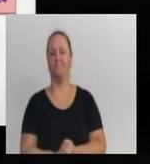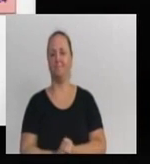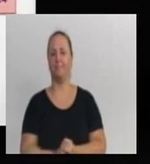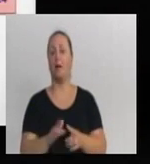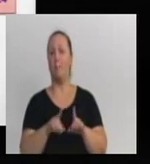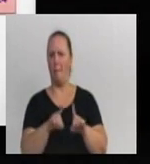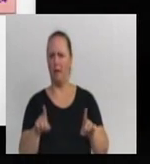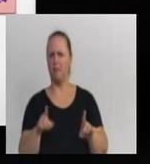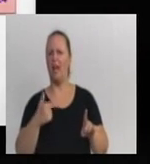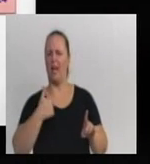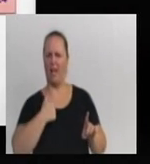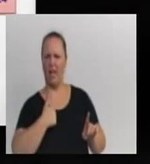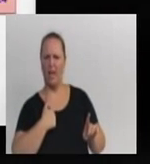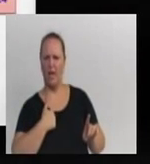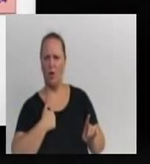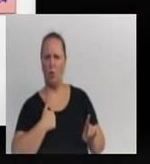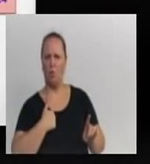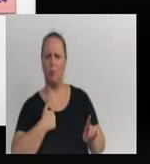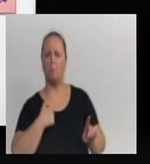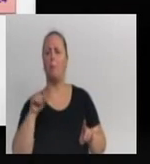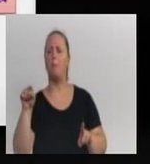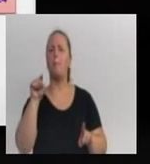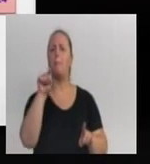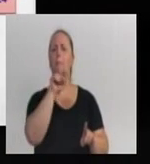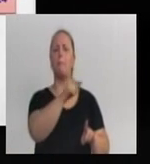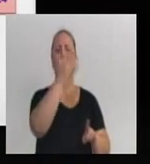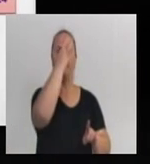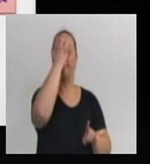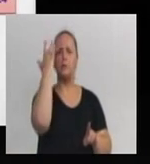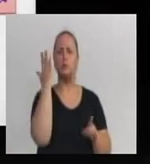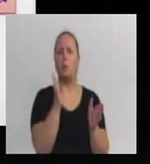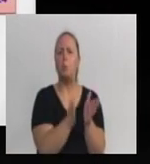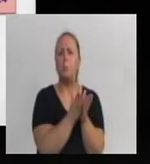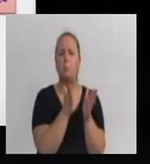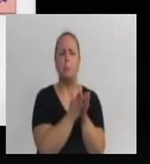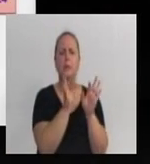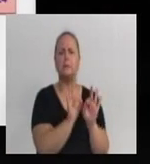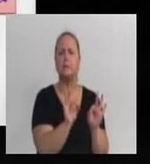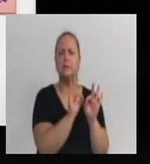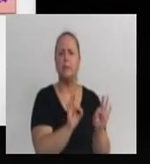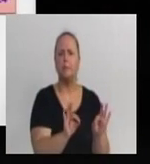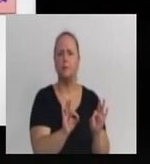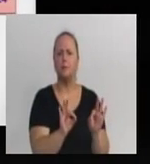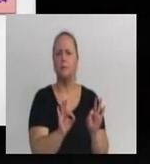euzinho, e vocêzinho que está lá em casa, recebeu o teu carnê do IPTU com